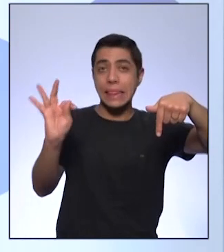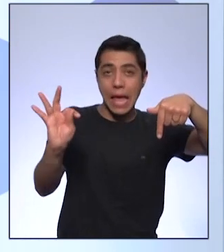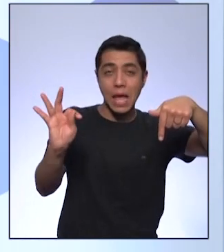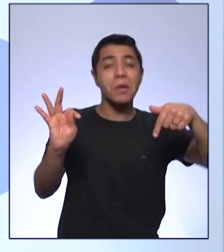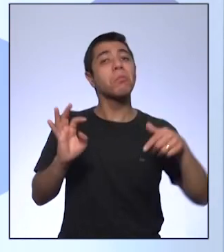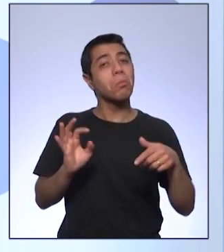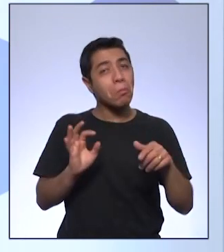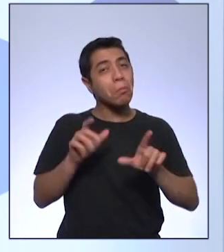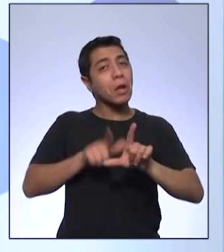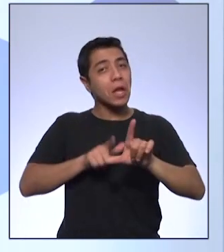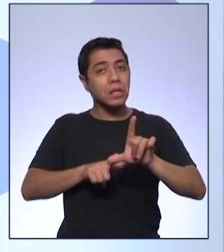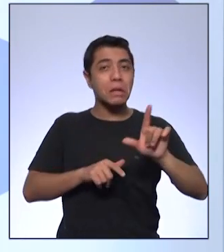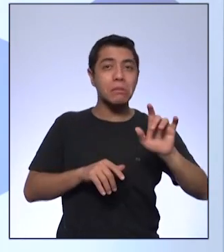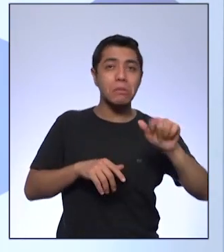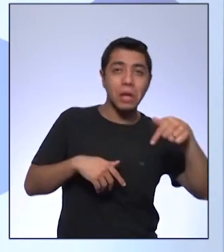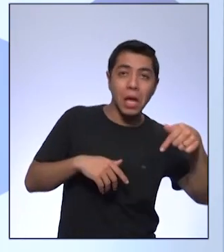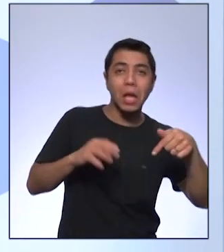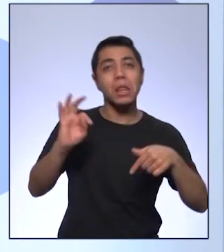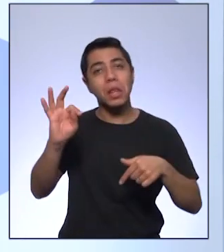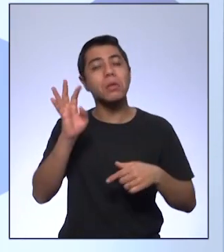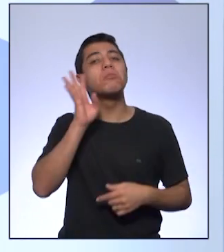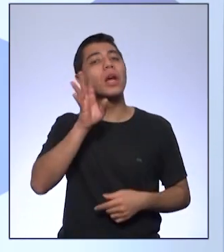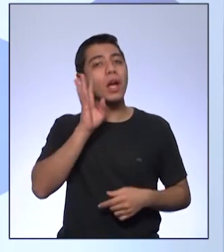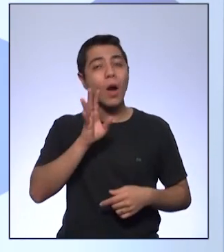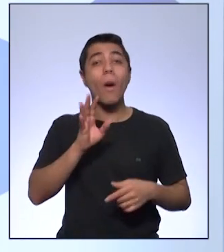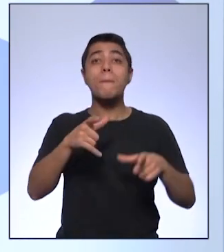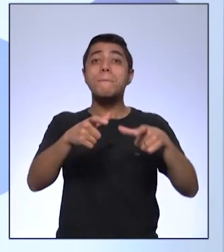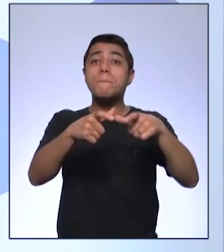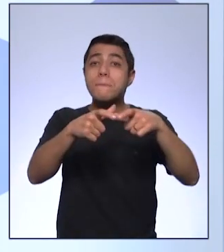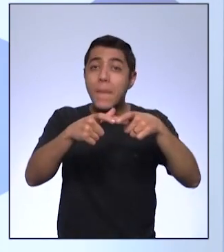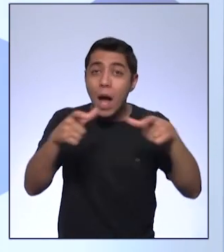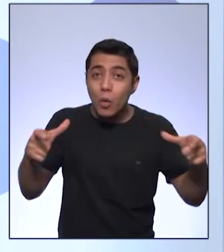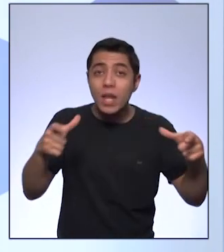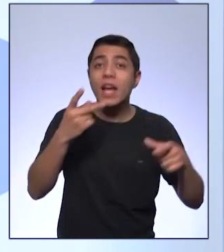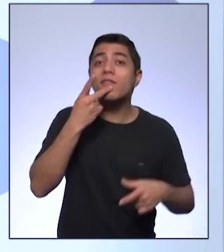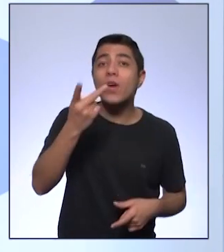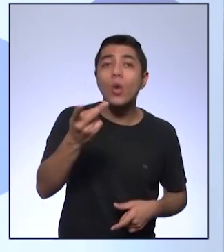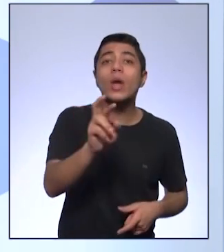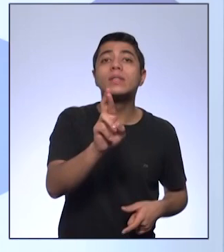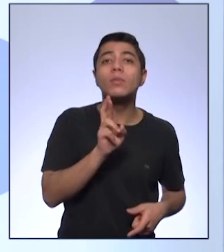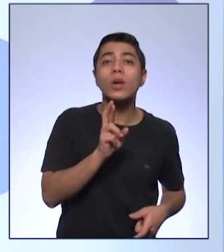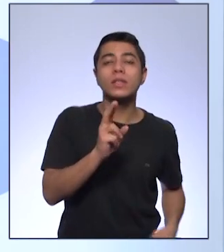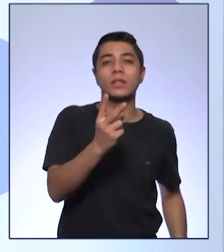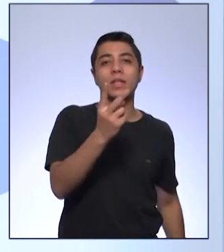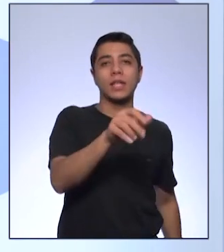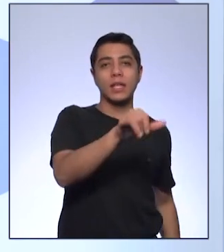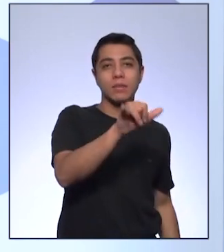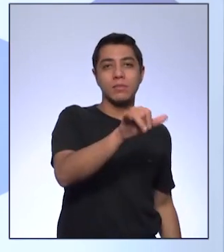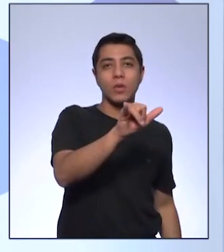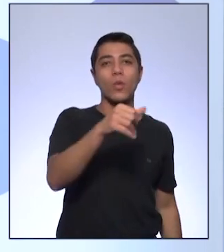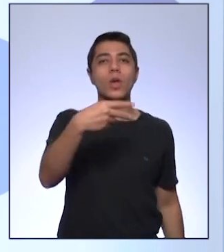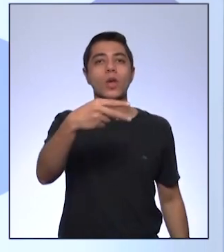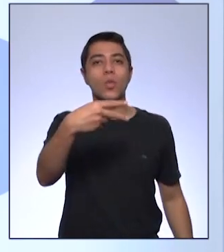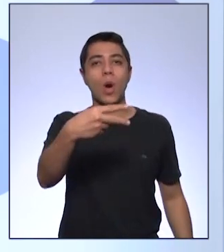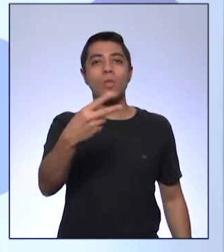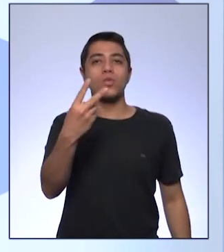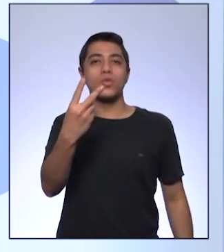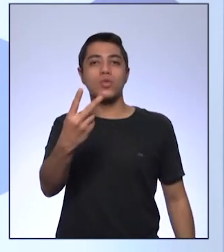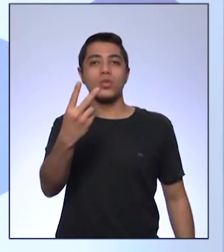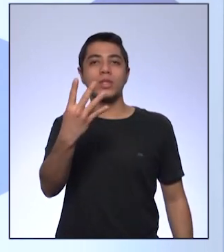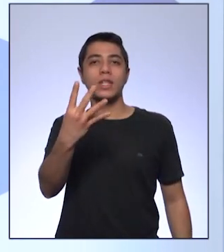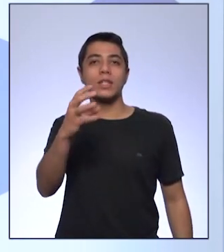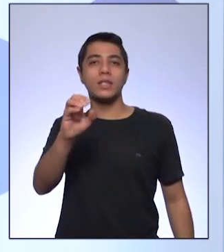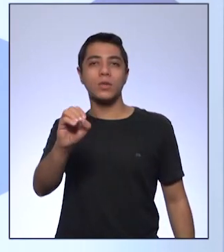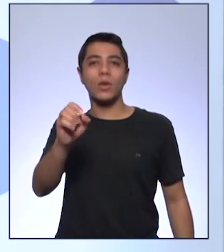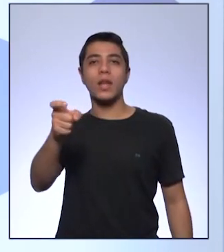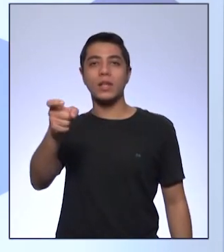ó, maioria colocando 240x como resposta. Y é igual a 240x. Muito obrigado. Olha,